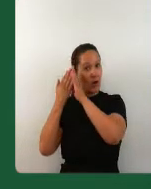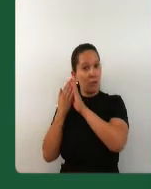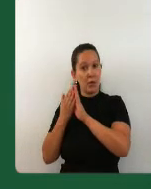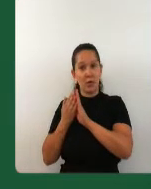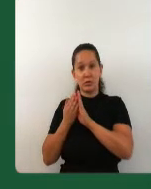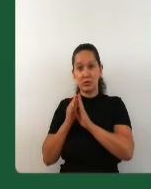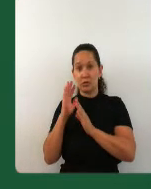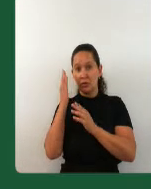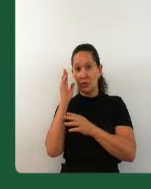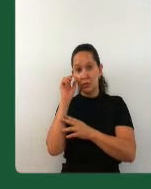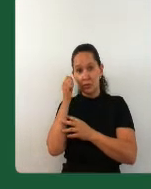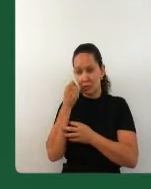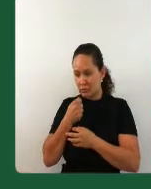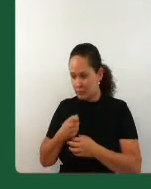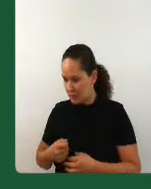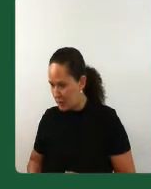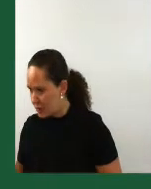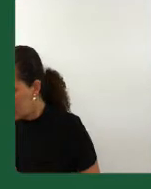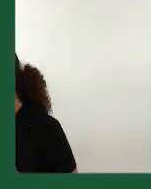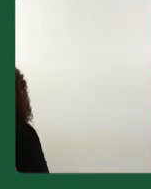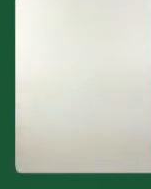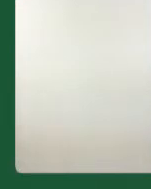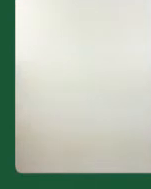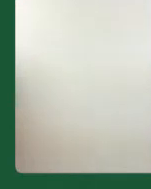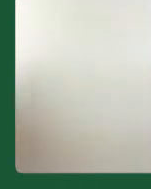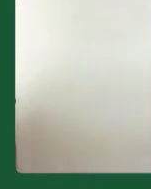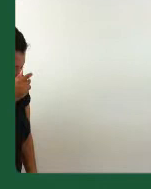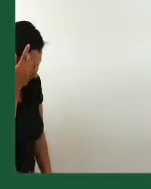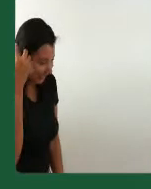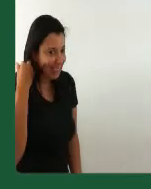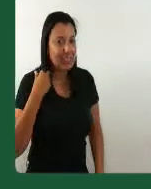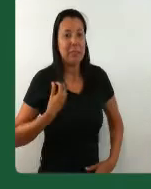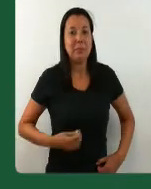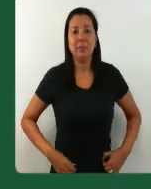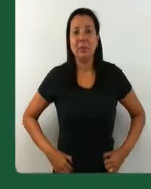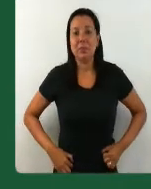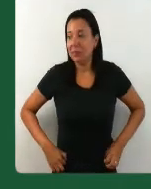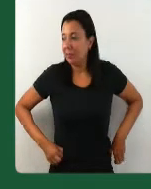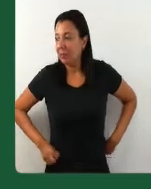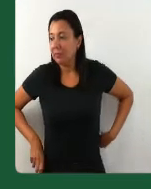escuros, né? Uso óculos, estou com uma camiseta